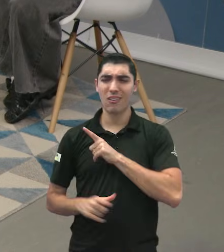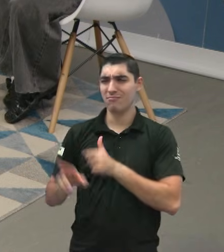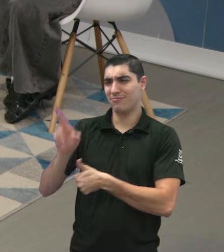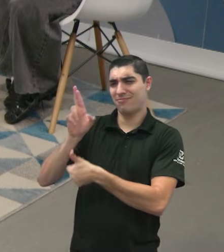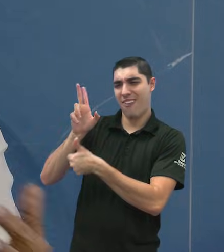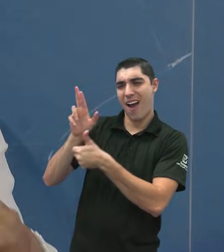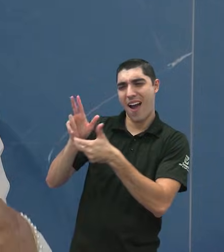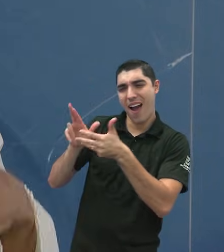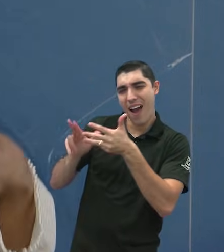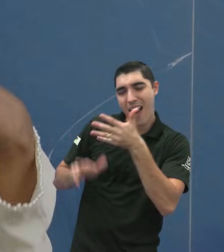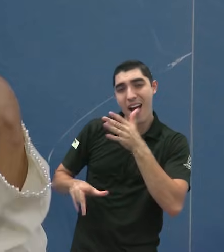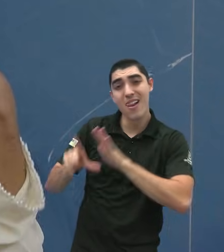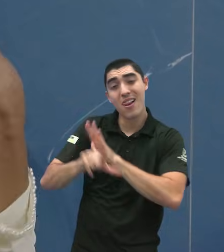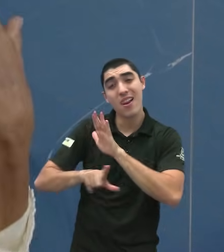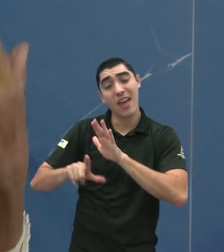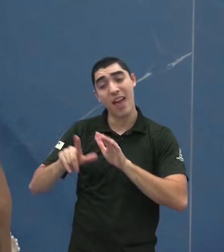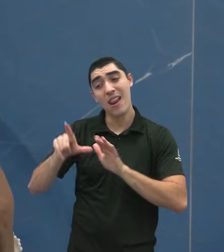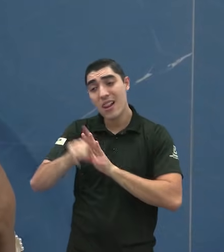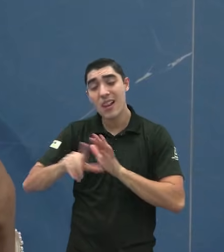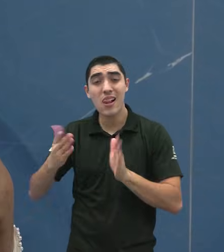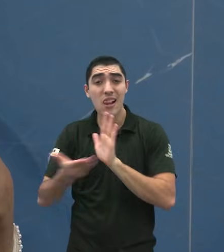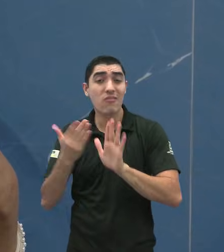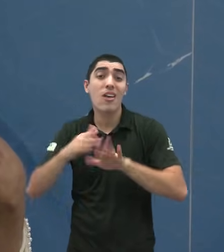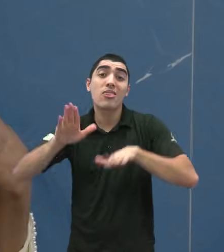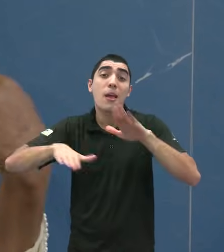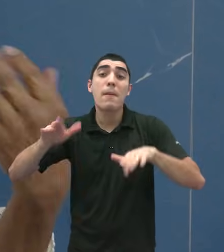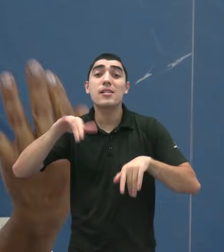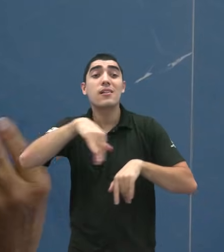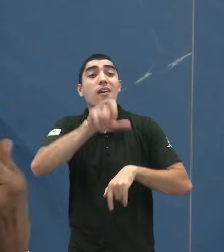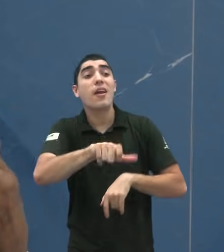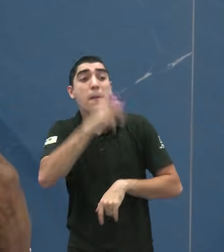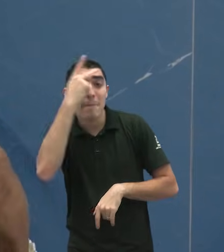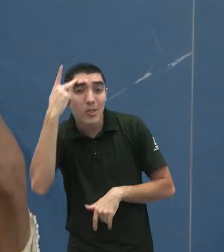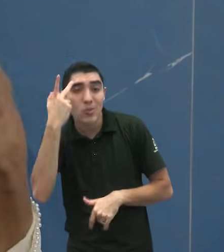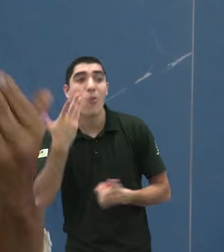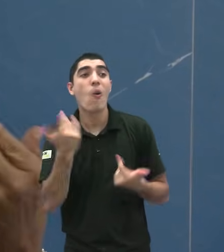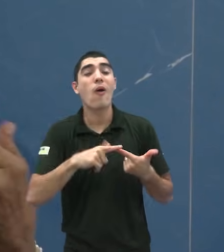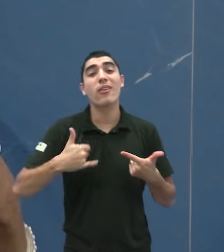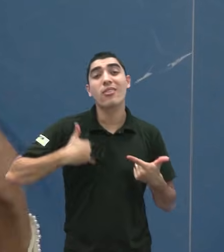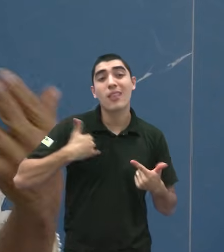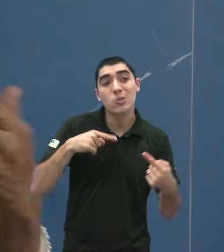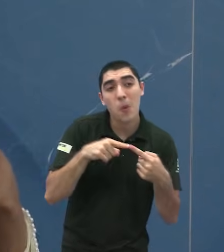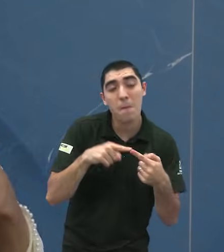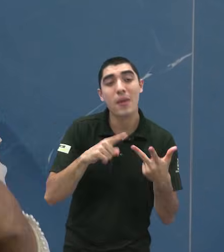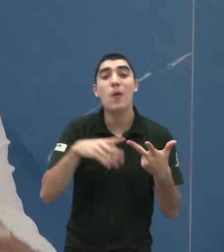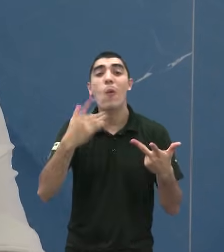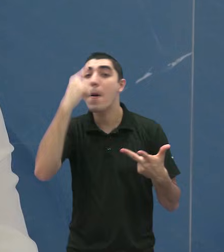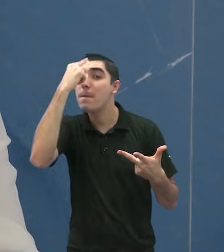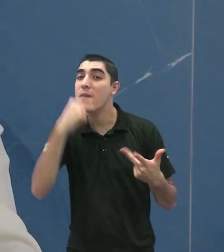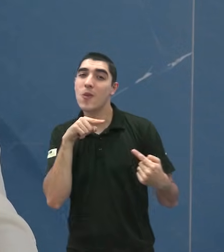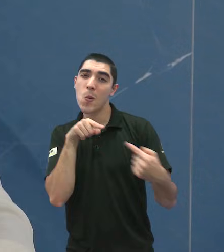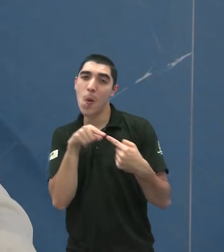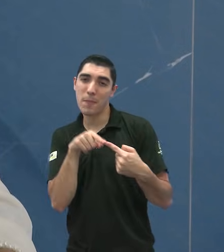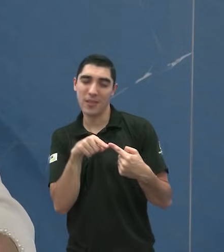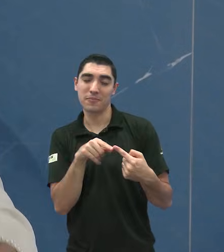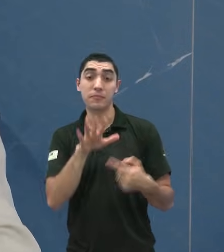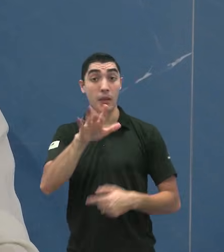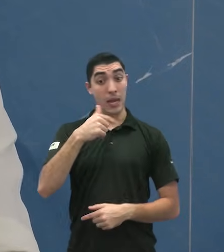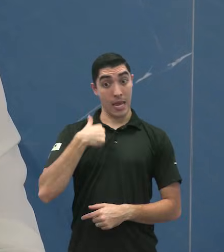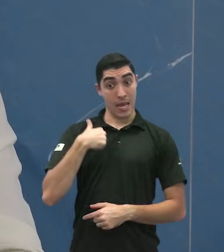várias literaturas, depende para o público, para quem seja, para a idade, faixa etária e tudo mais. Mas